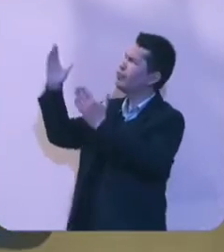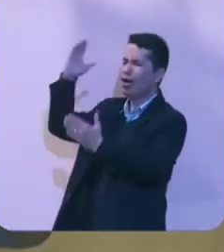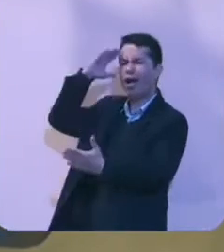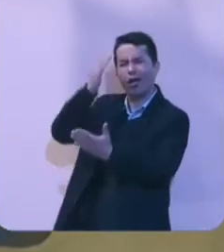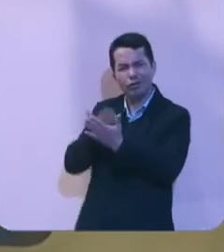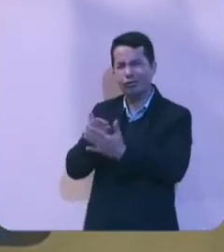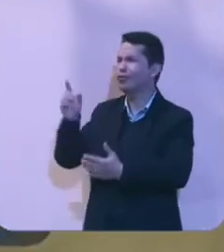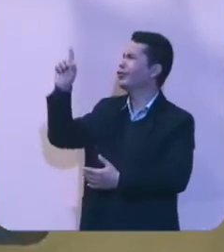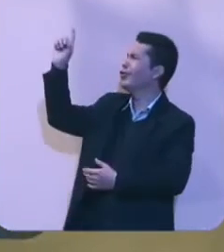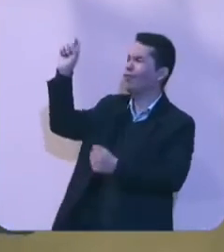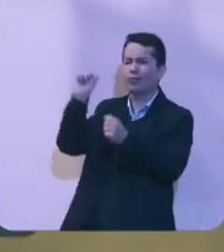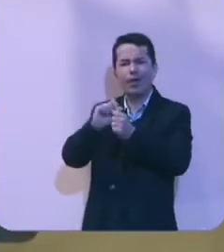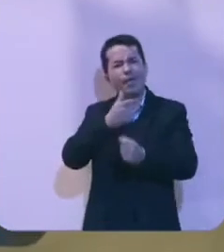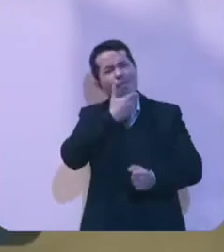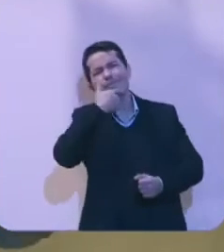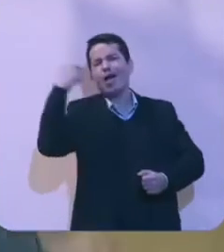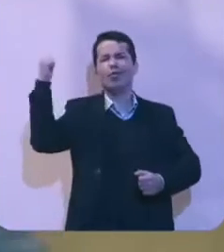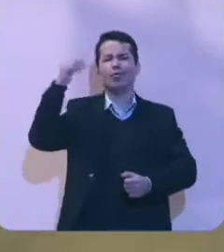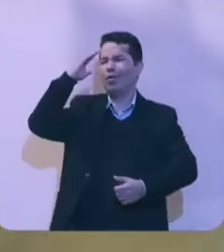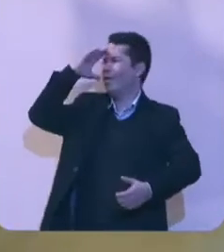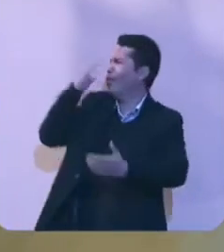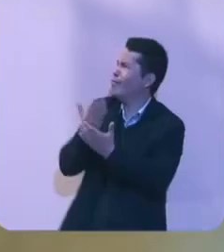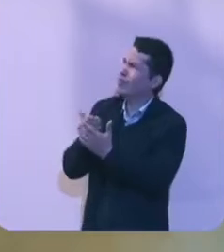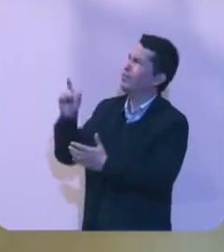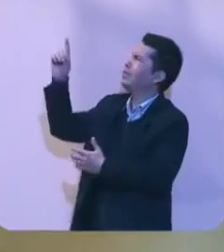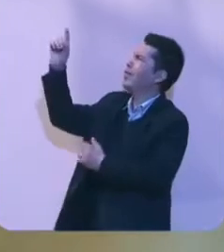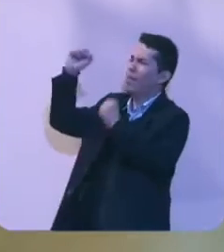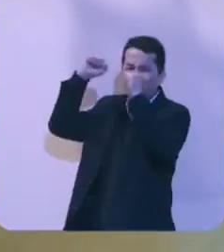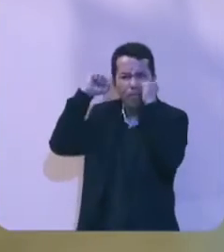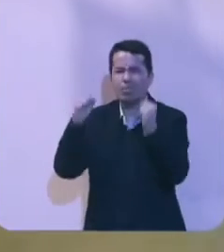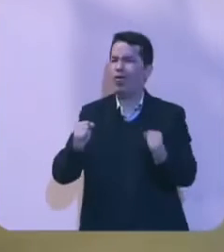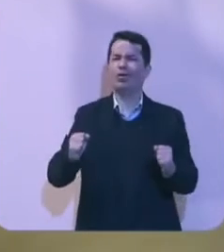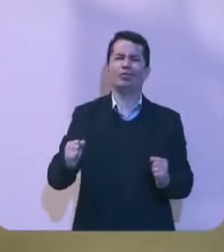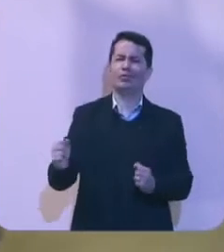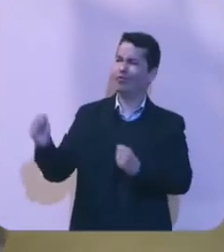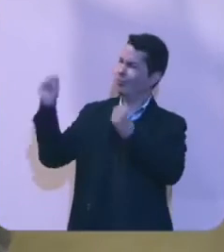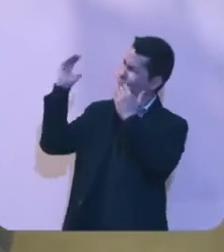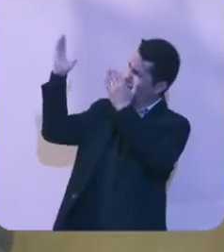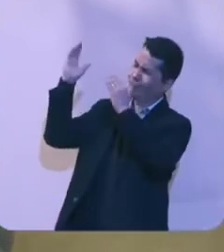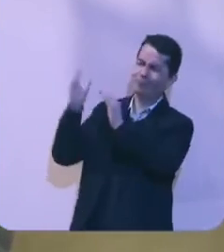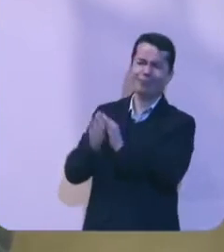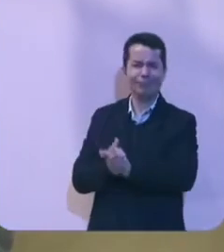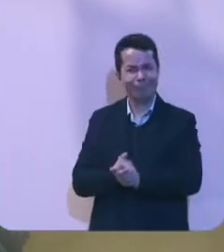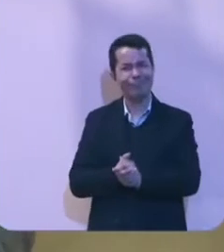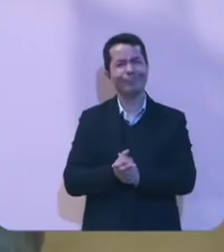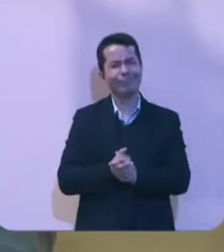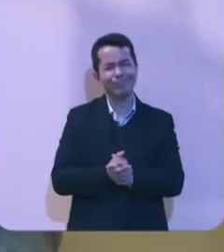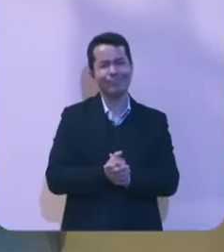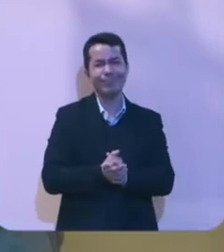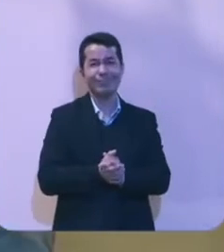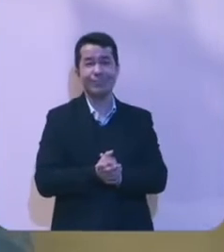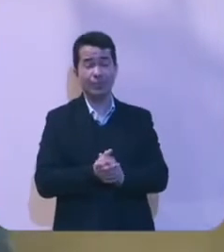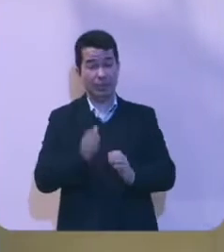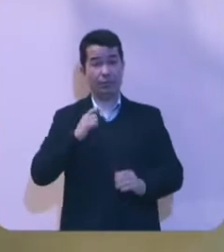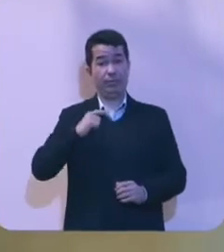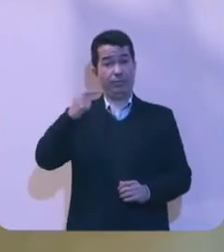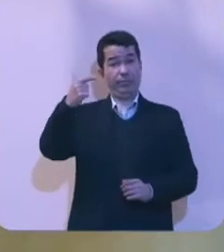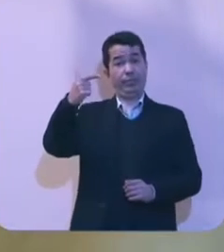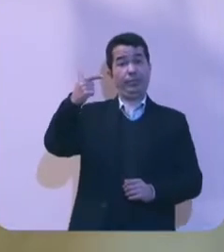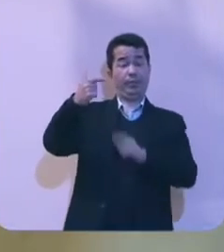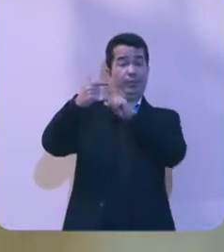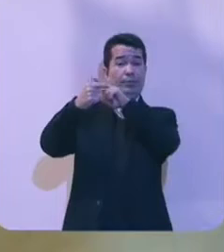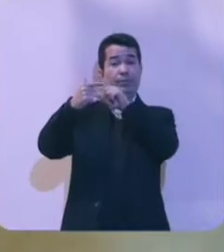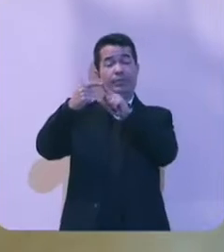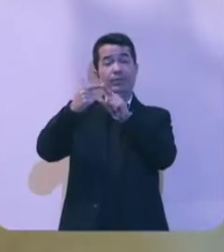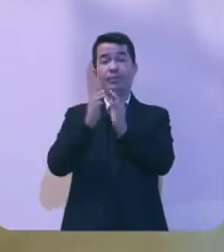tem crido e confia que Ele é poderoso. 2 livros que há muitos anos